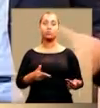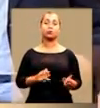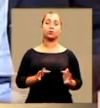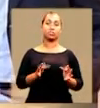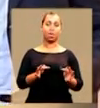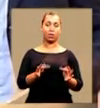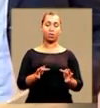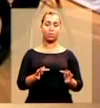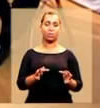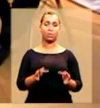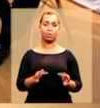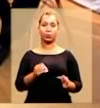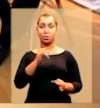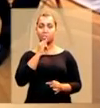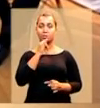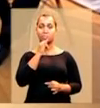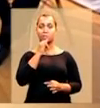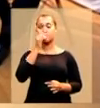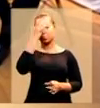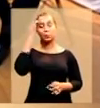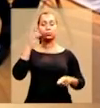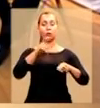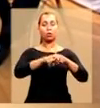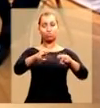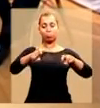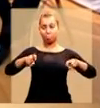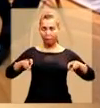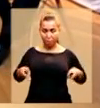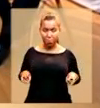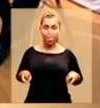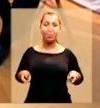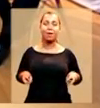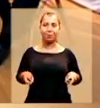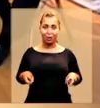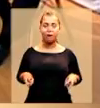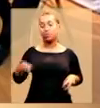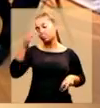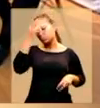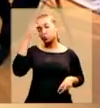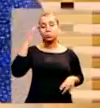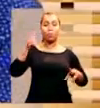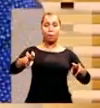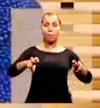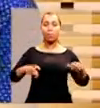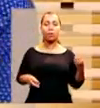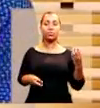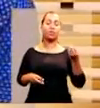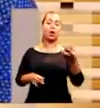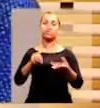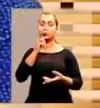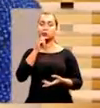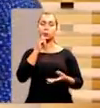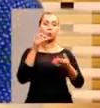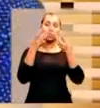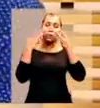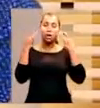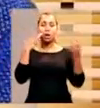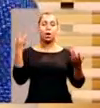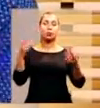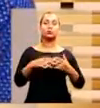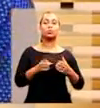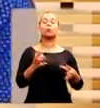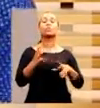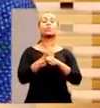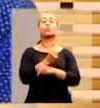Coisas técnicas, né? Não, exige uma quantidade de plateia. Tá. Alguns espetáculos não viajam. Se for para um teatro,